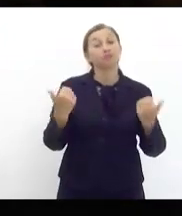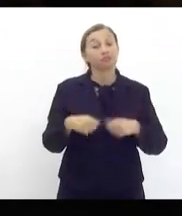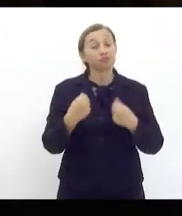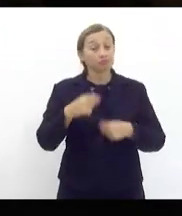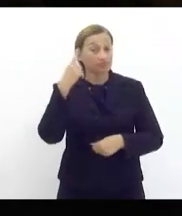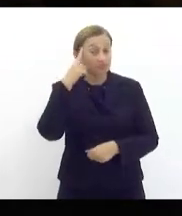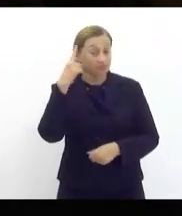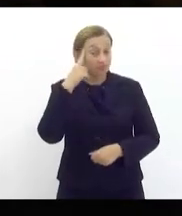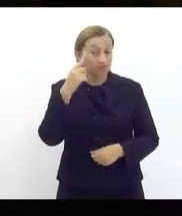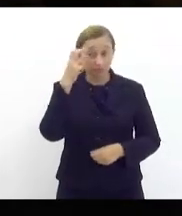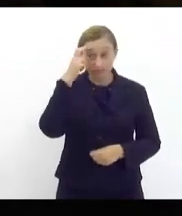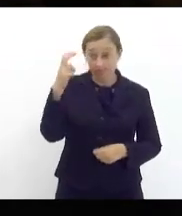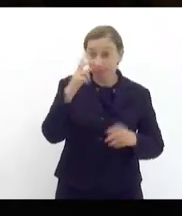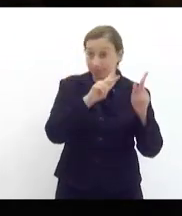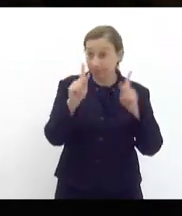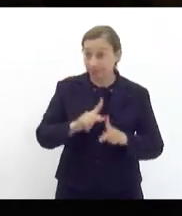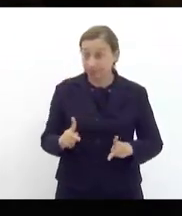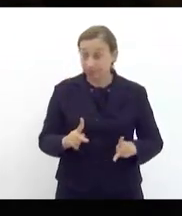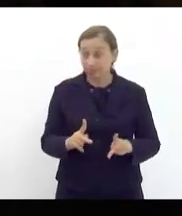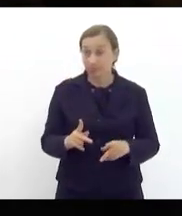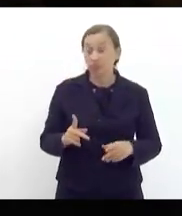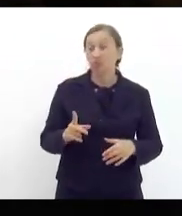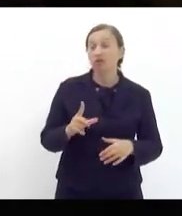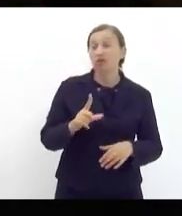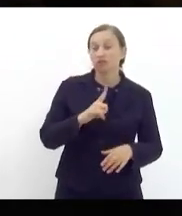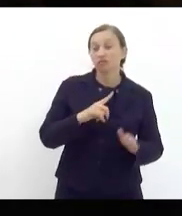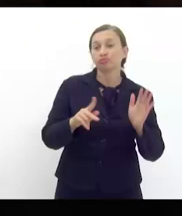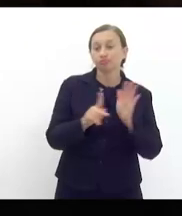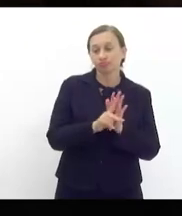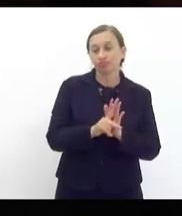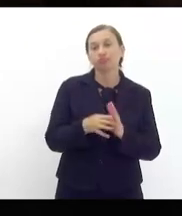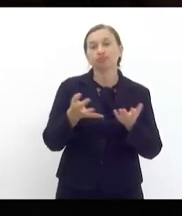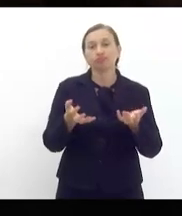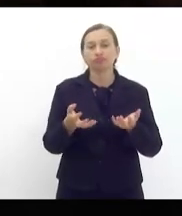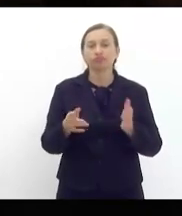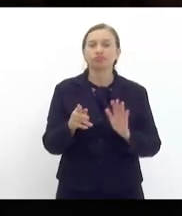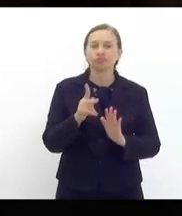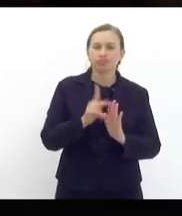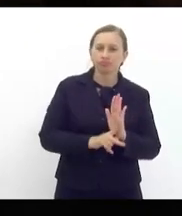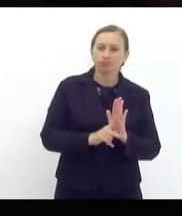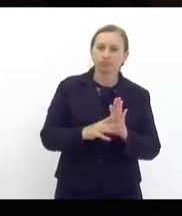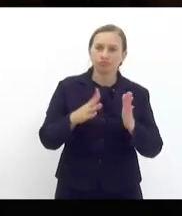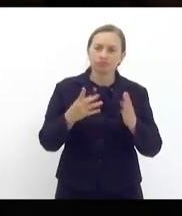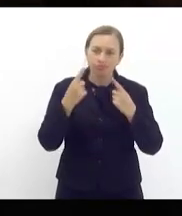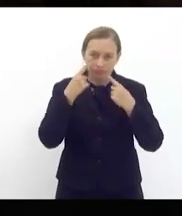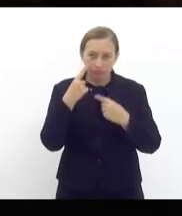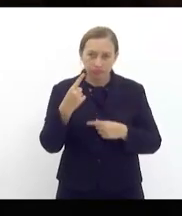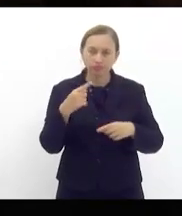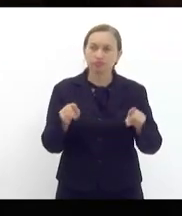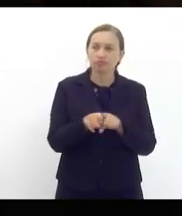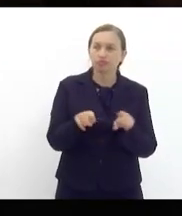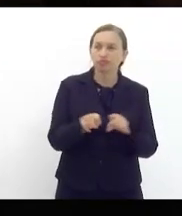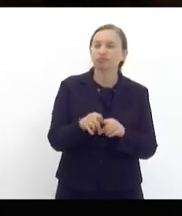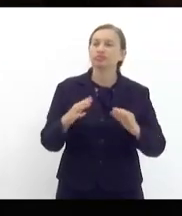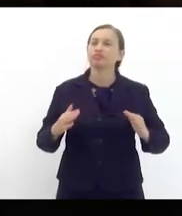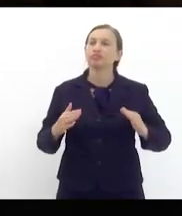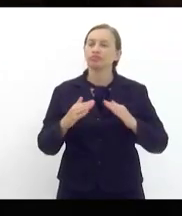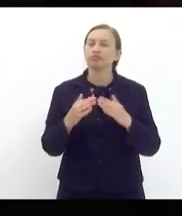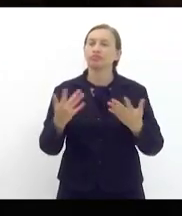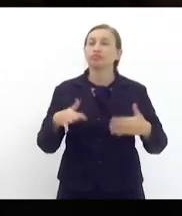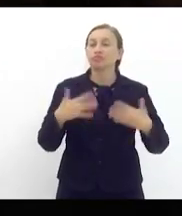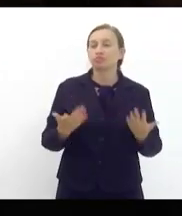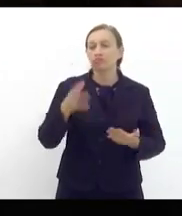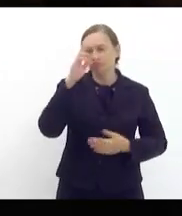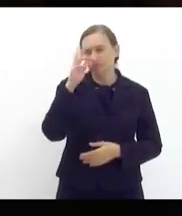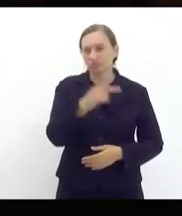pensar numa cultura de paz e nós temos um projeto e queremos que esse projeto seja apreciado também por essa casa e aí senhora